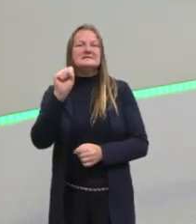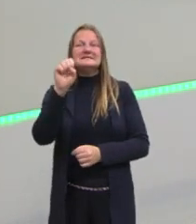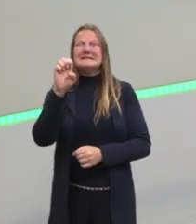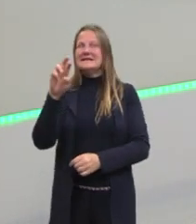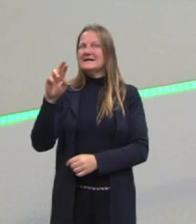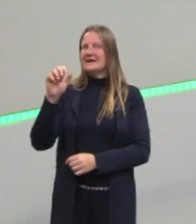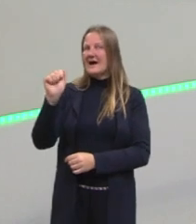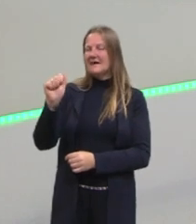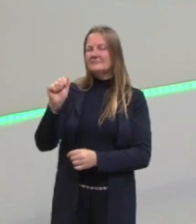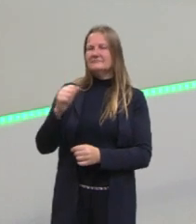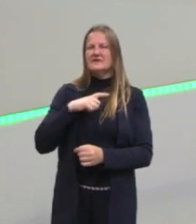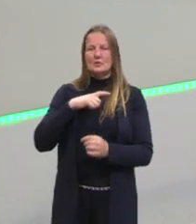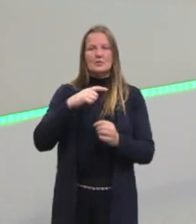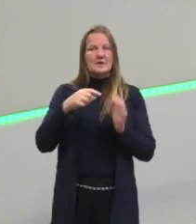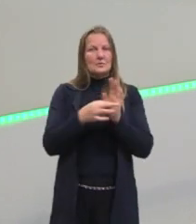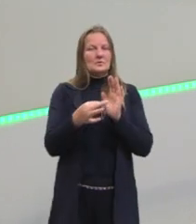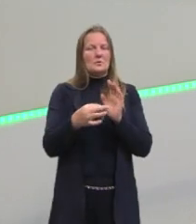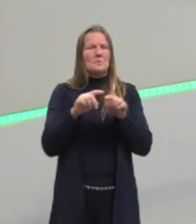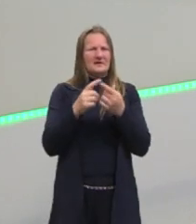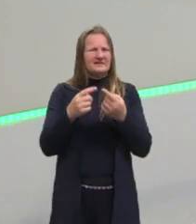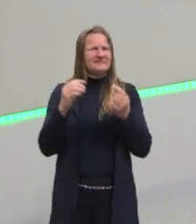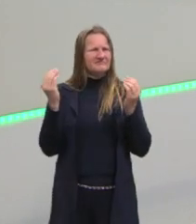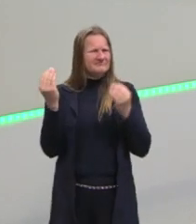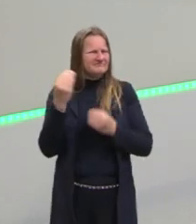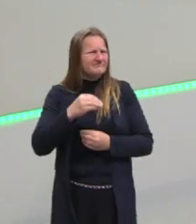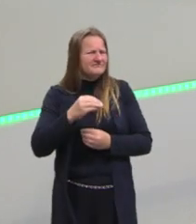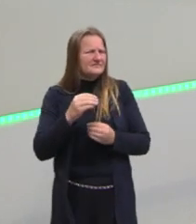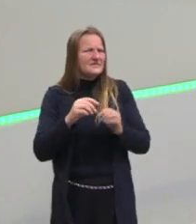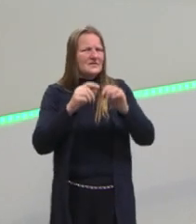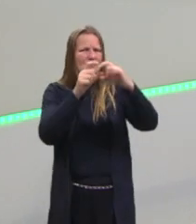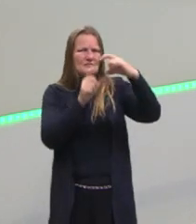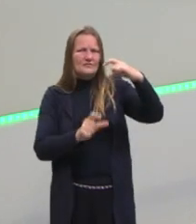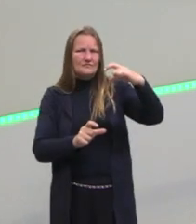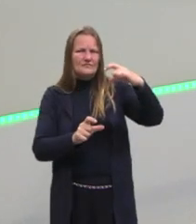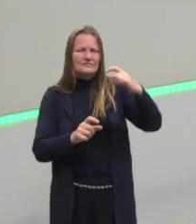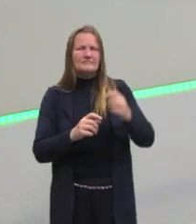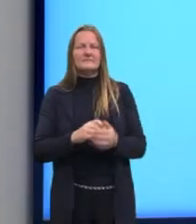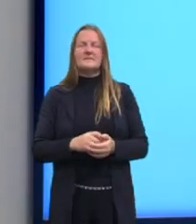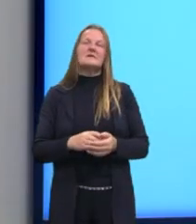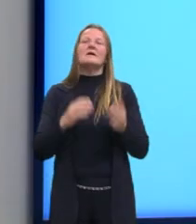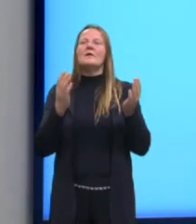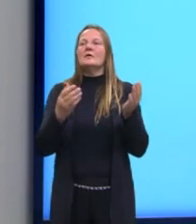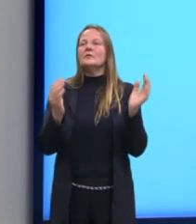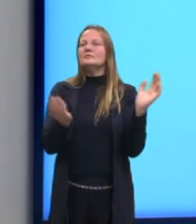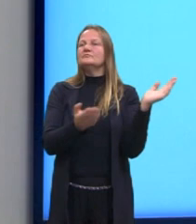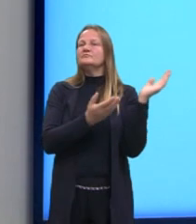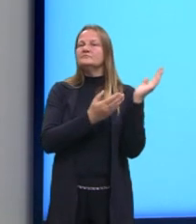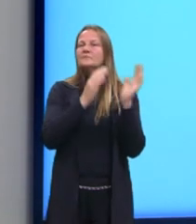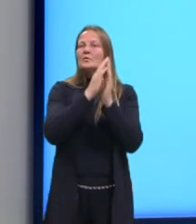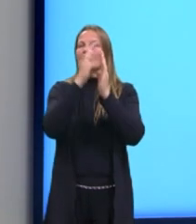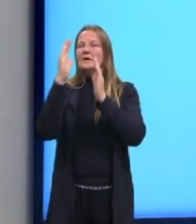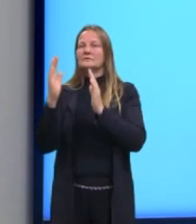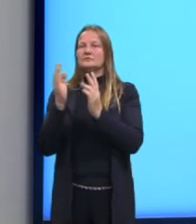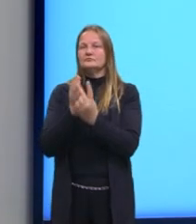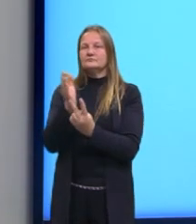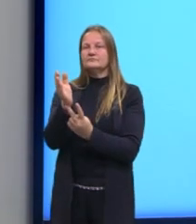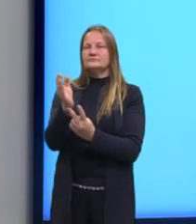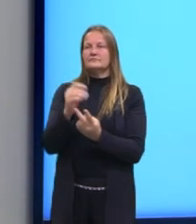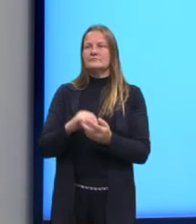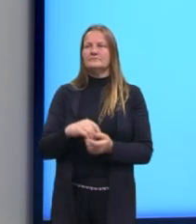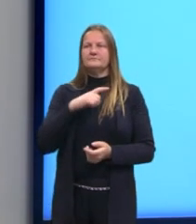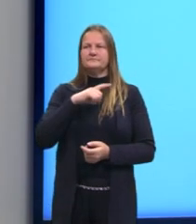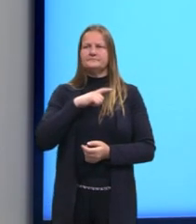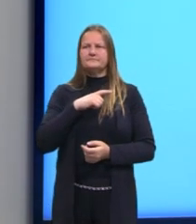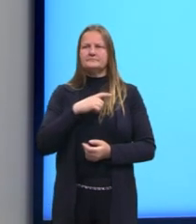opinião sobre isso, mas será que ela serve para fundamentar um artigo? Agora, nessa figura aqui ao lado, a gente tem